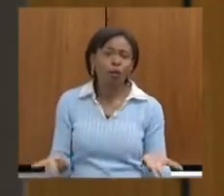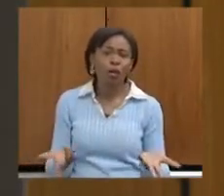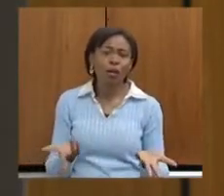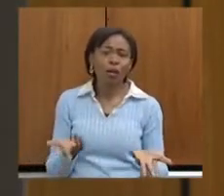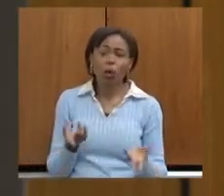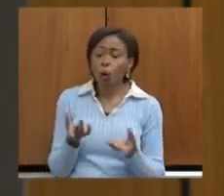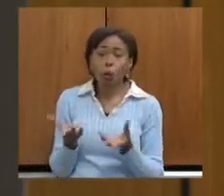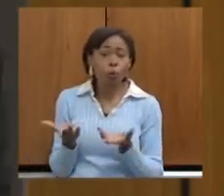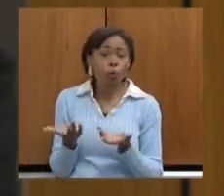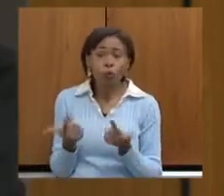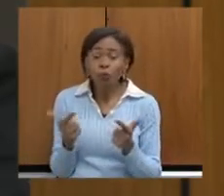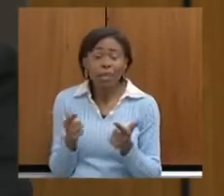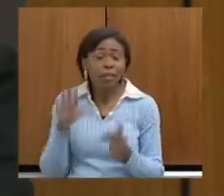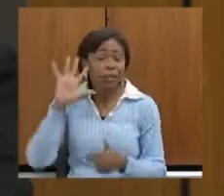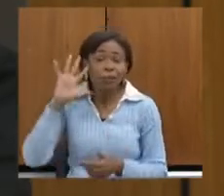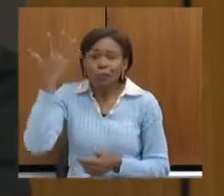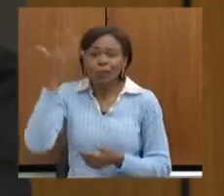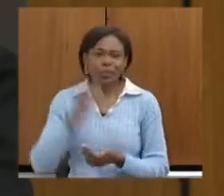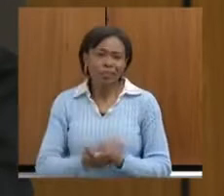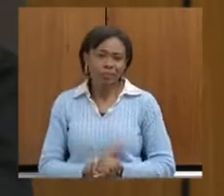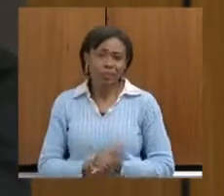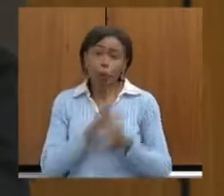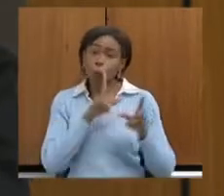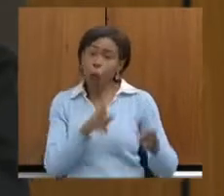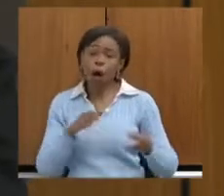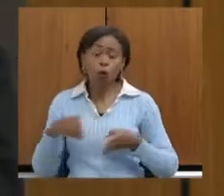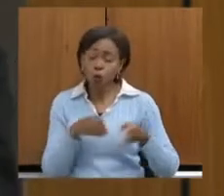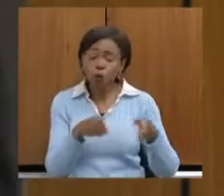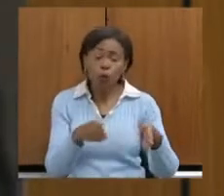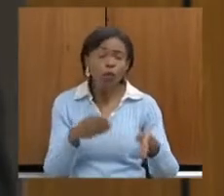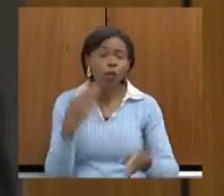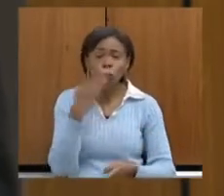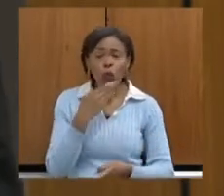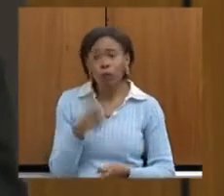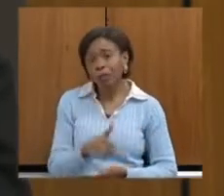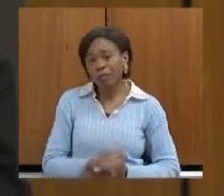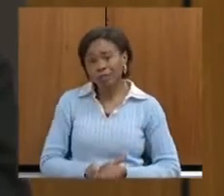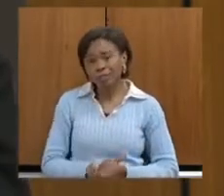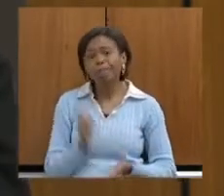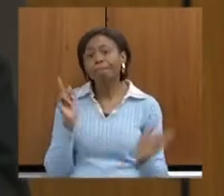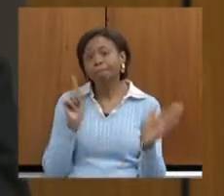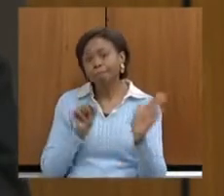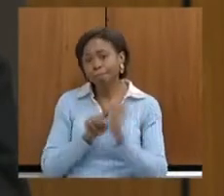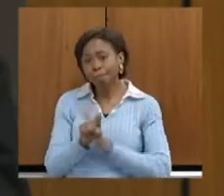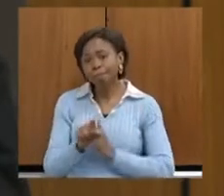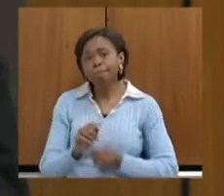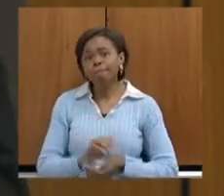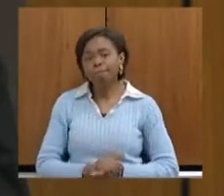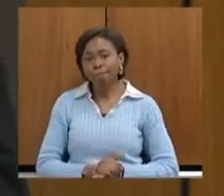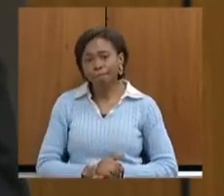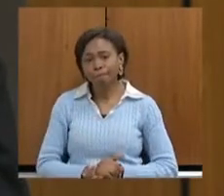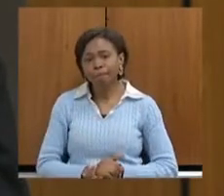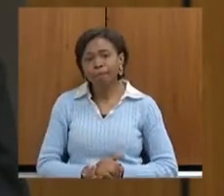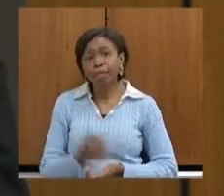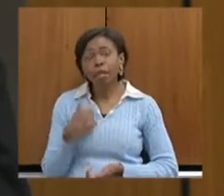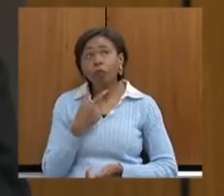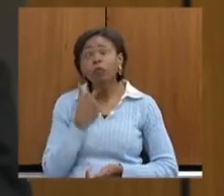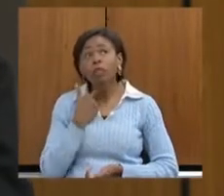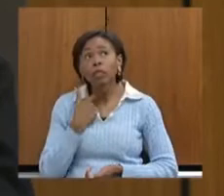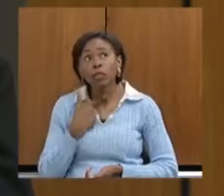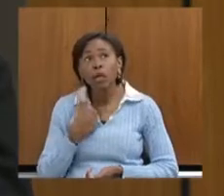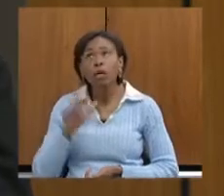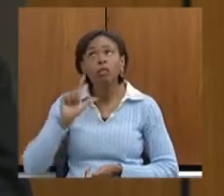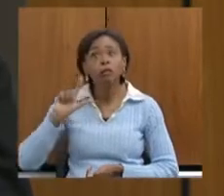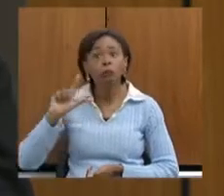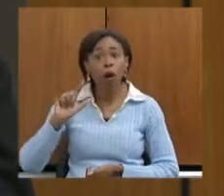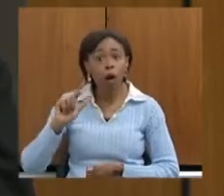igual não é no Rio Doce e eu pergunto a vocês e eu queria sair daqui hoje pela